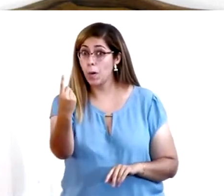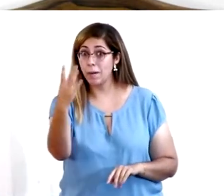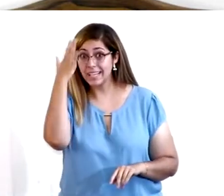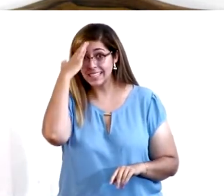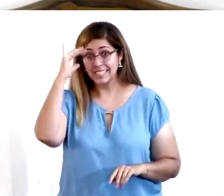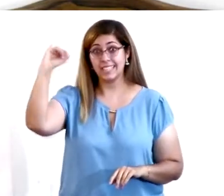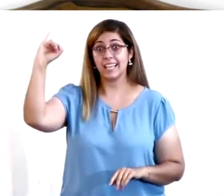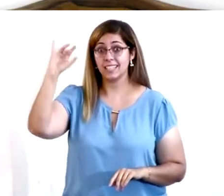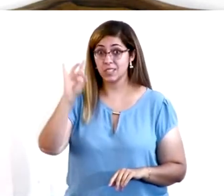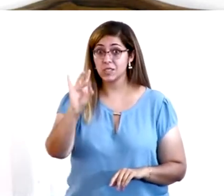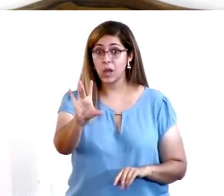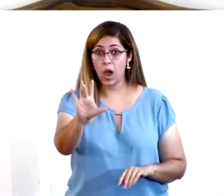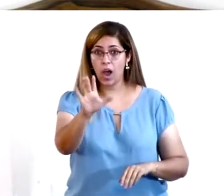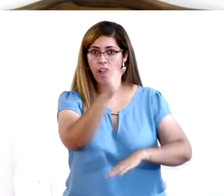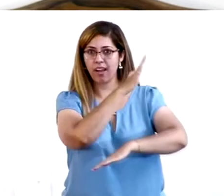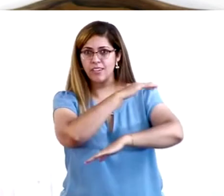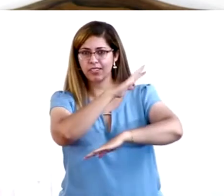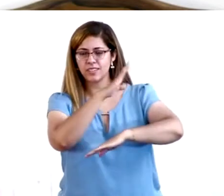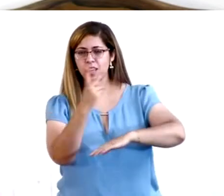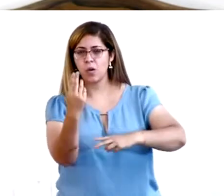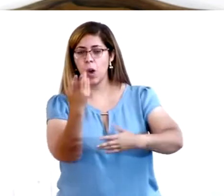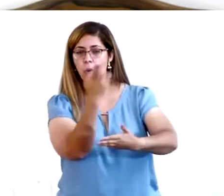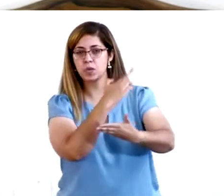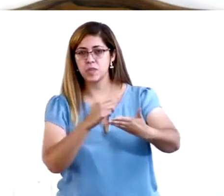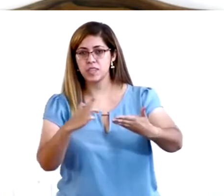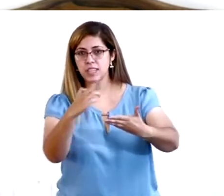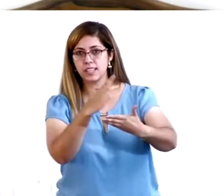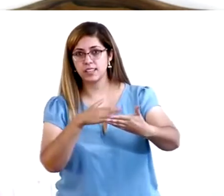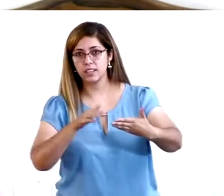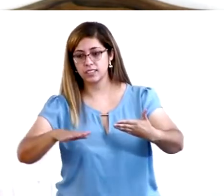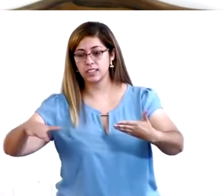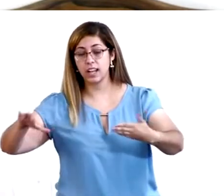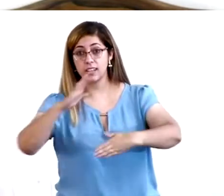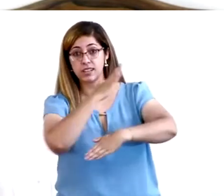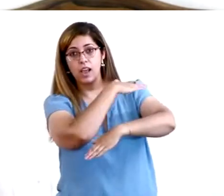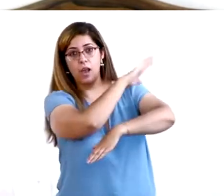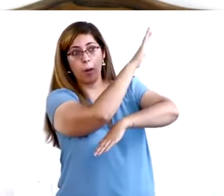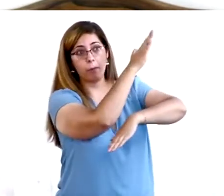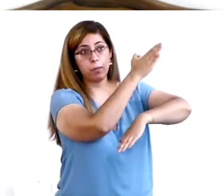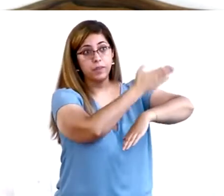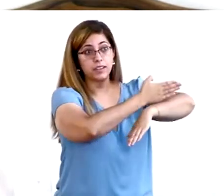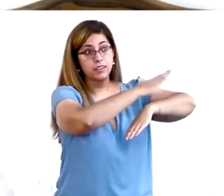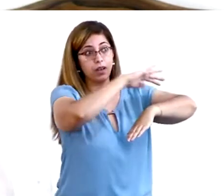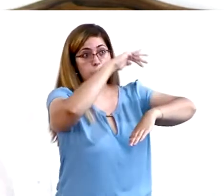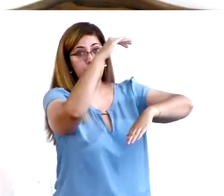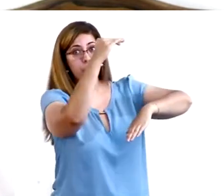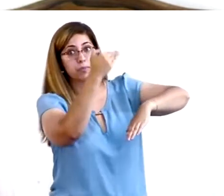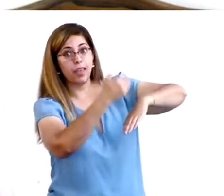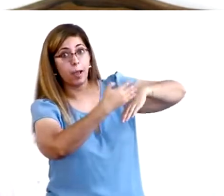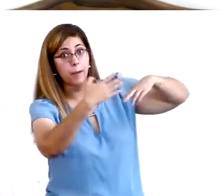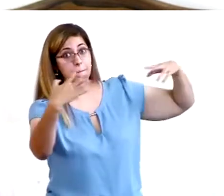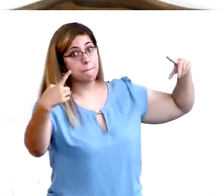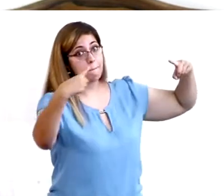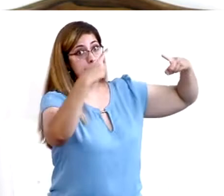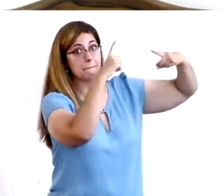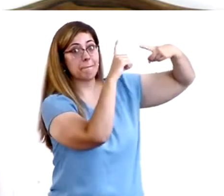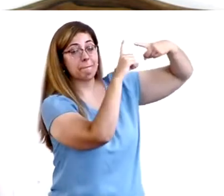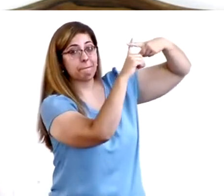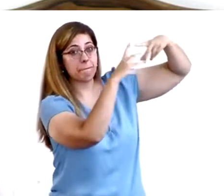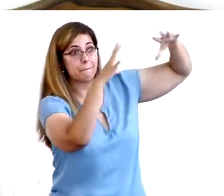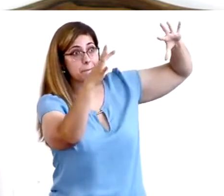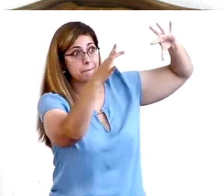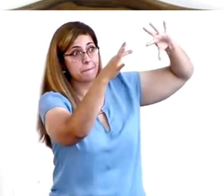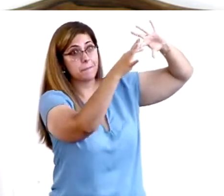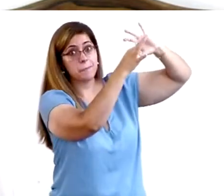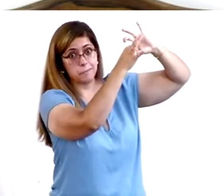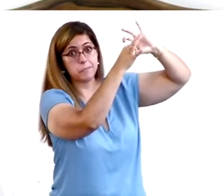ideia, aquela ideia que as crianças estão desenhando, que existe um abismo entre a vida e a morte, que existe um